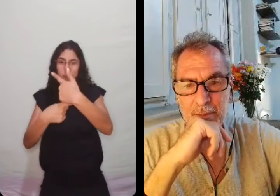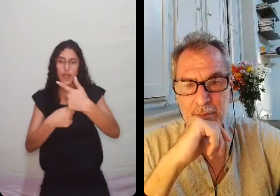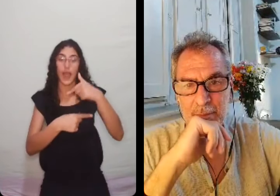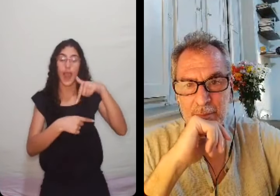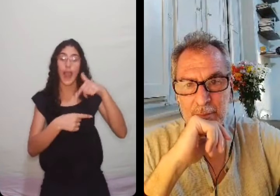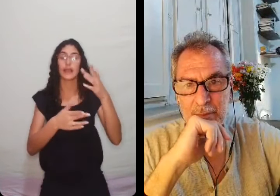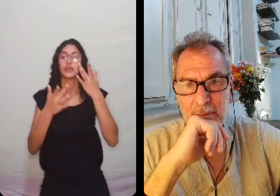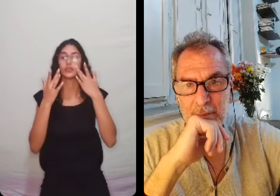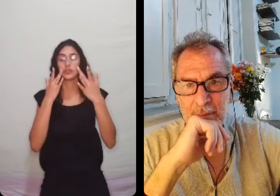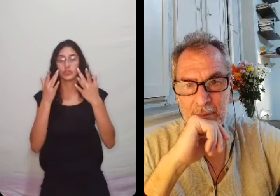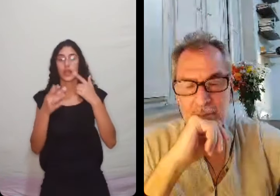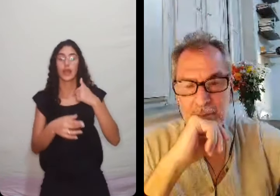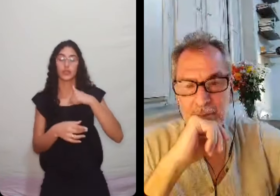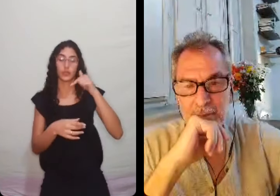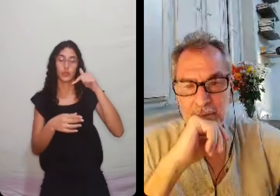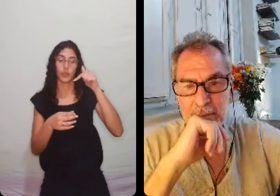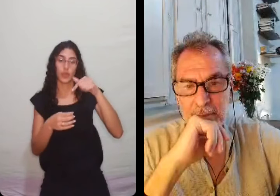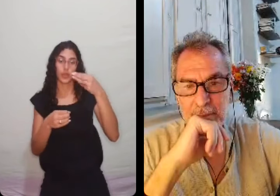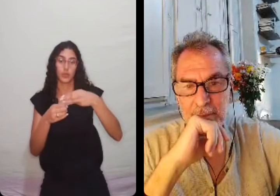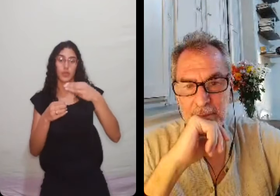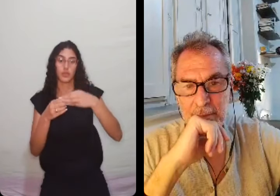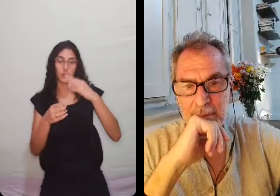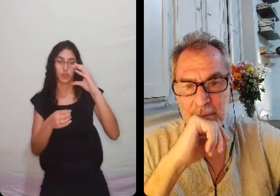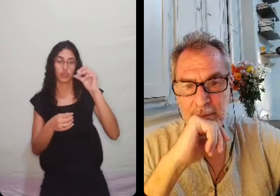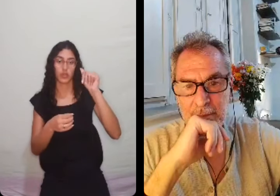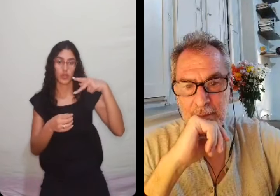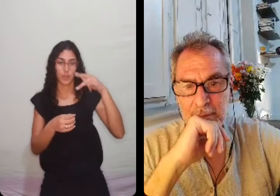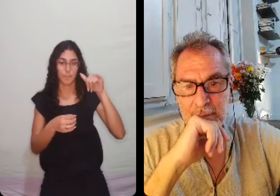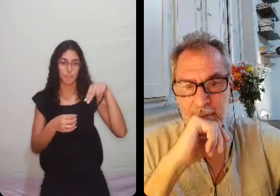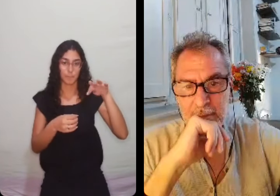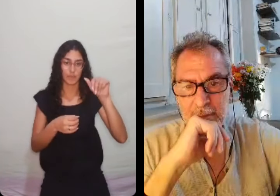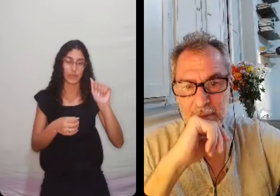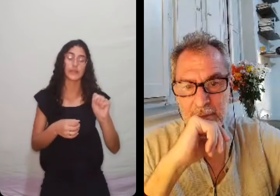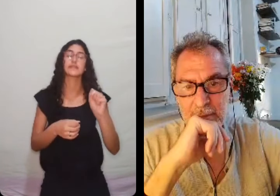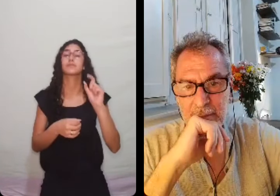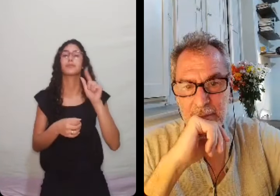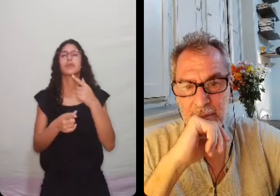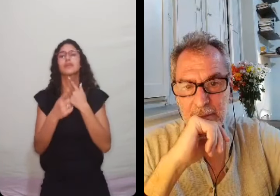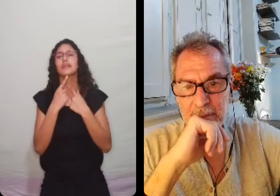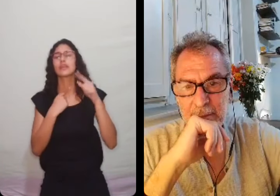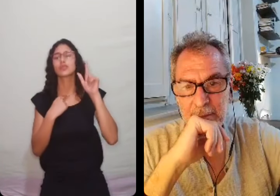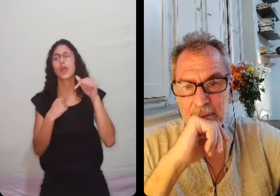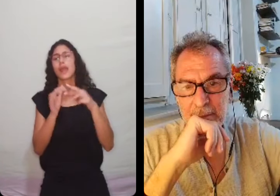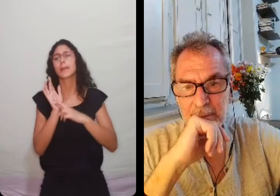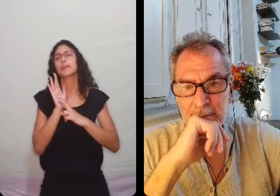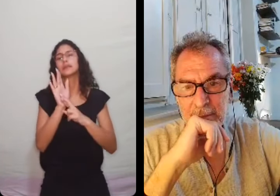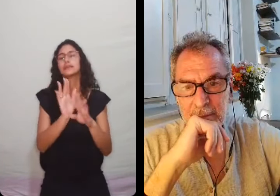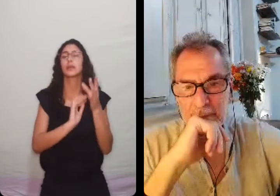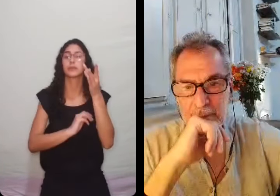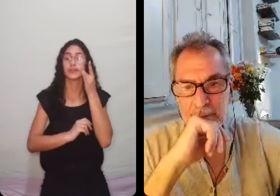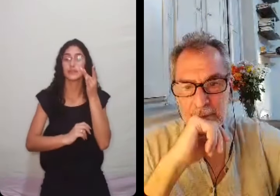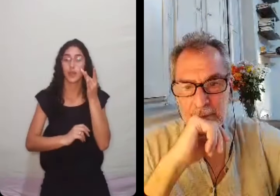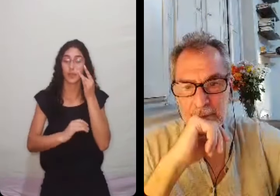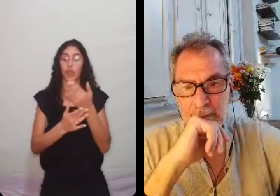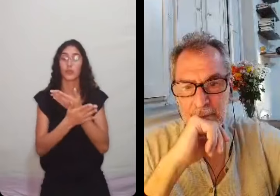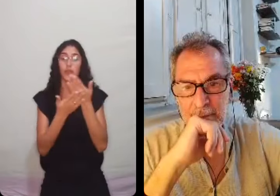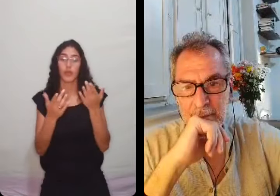aqui em Campinas. E porque o desejo era apresentar presencialmente mesmo, né? Esse projeto, ele foi